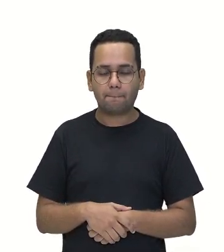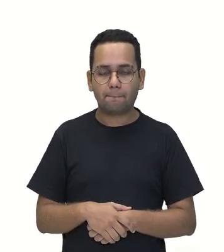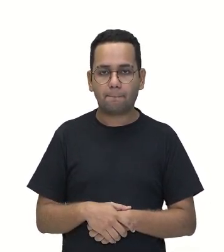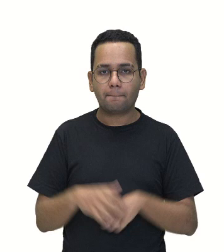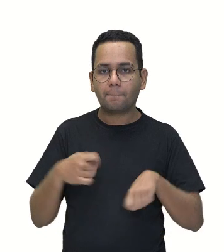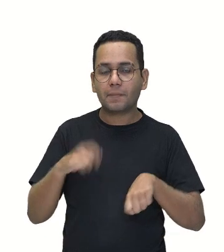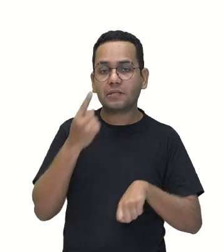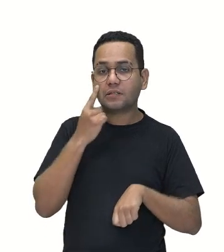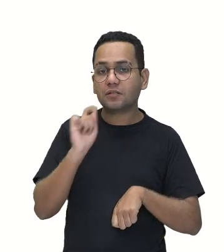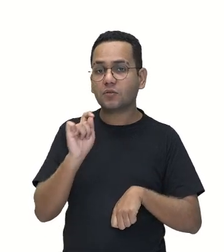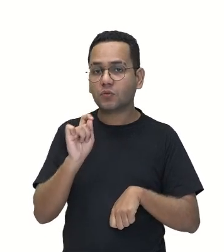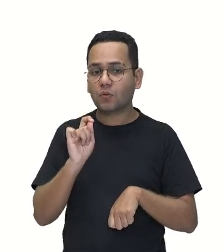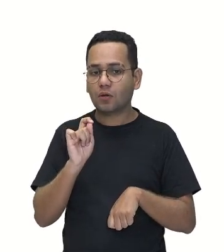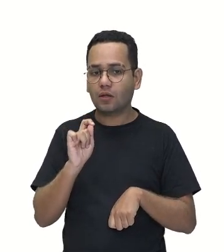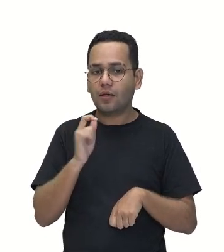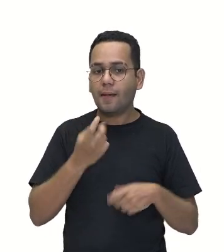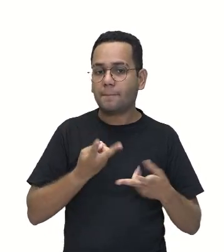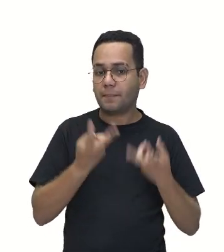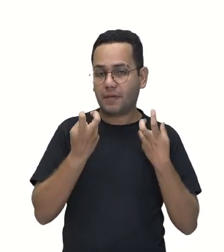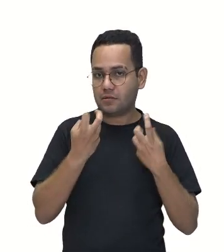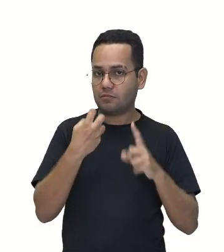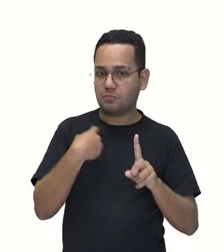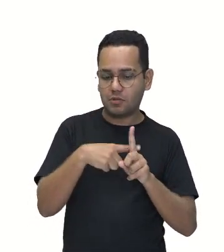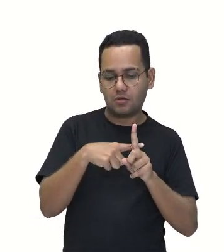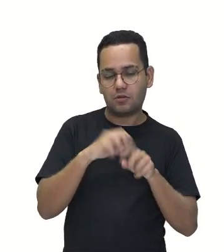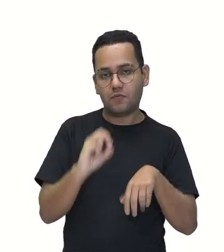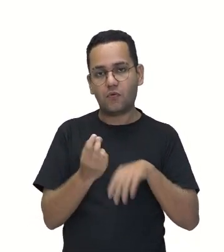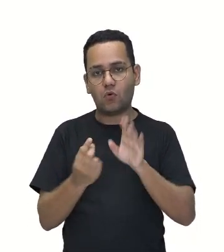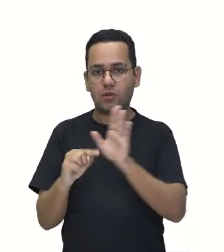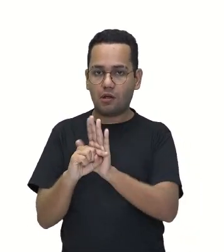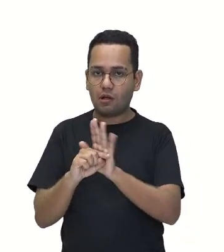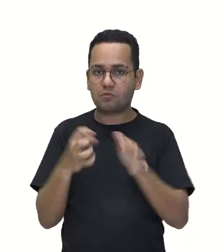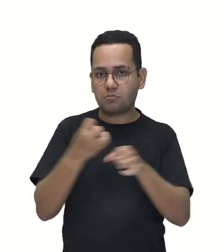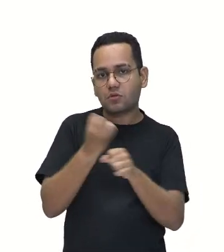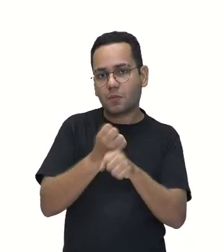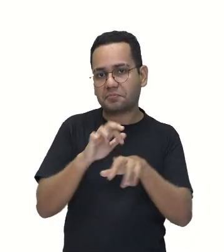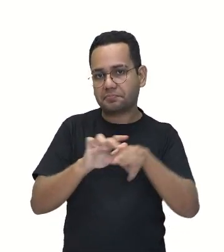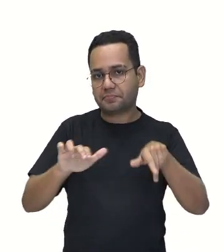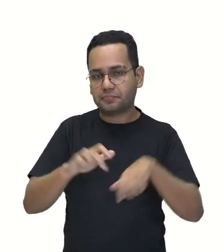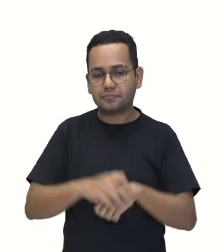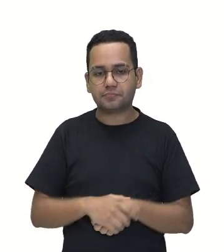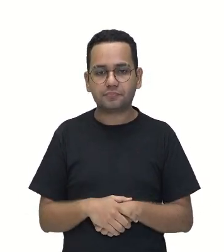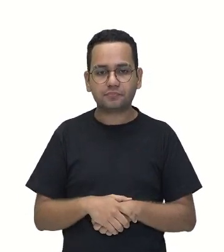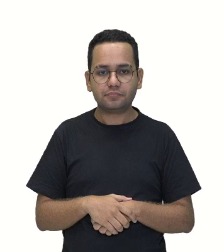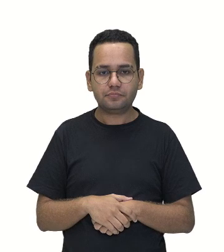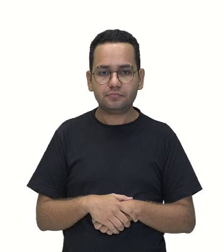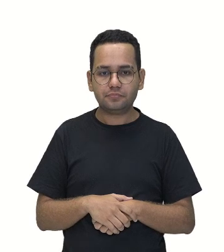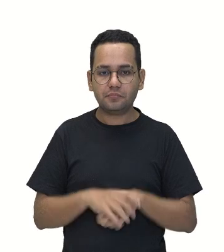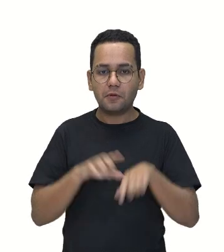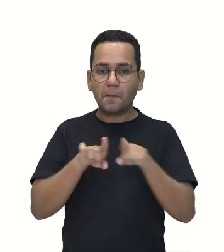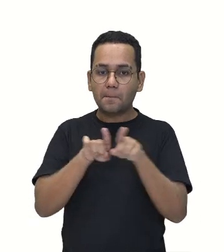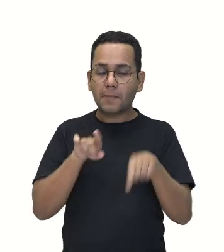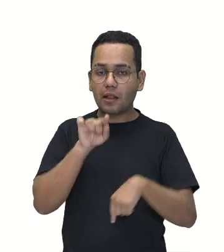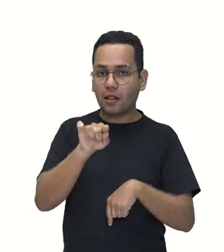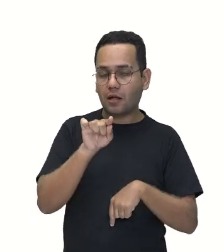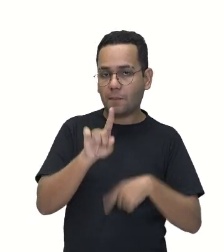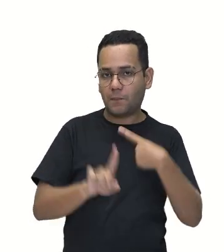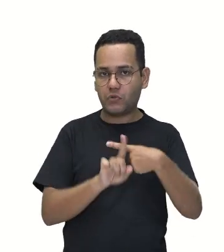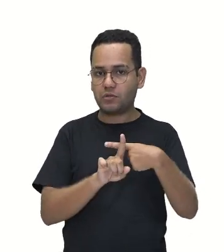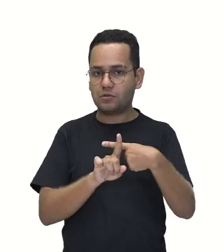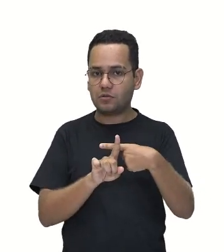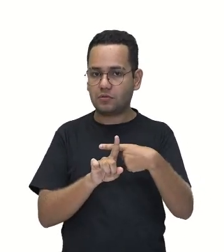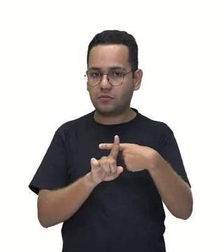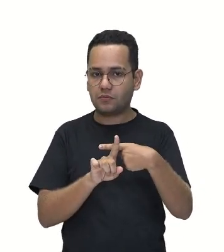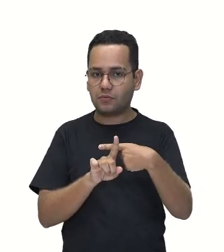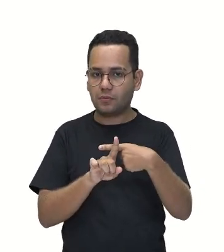o jogo de sinal tá observa aqui esse dois ele era Positivo né então quando ele veio para